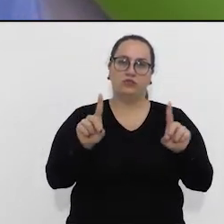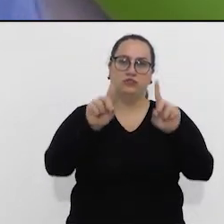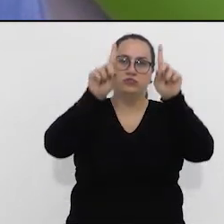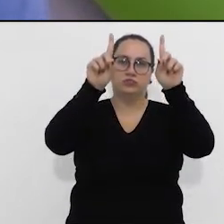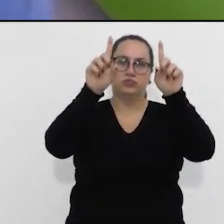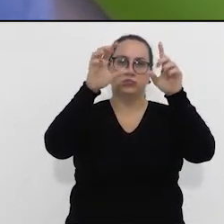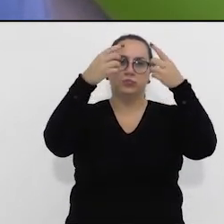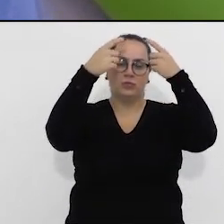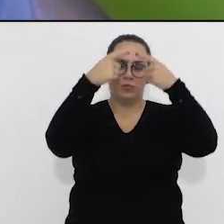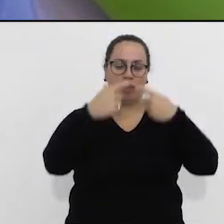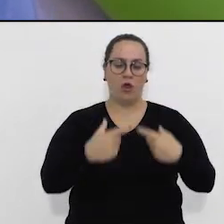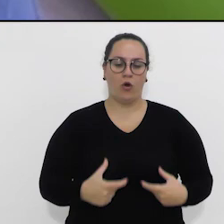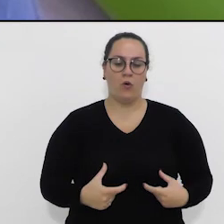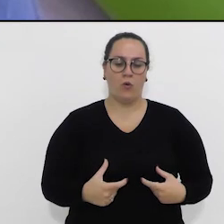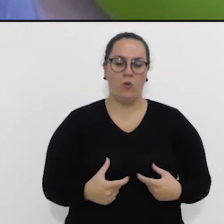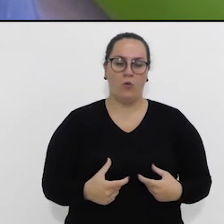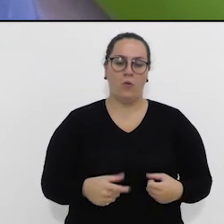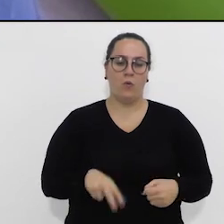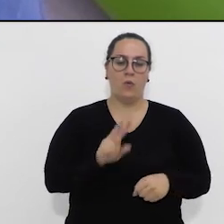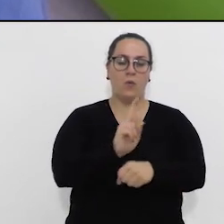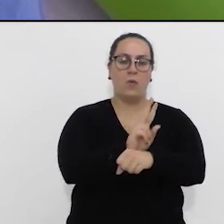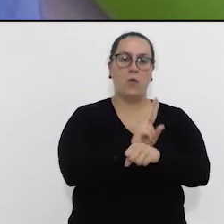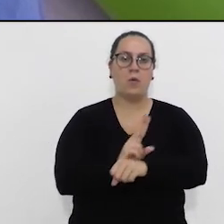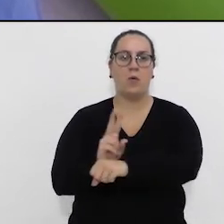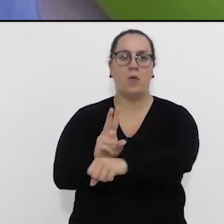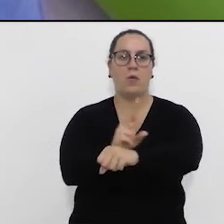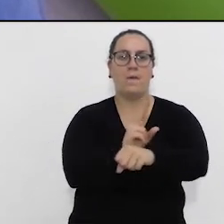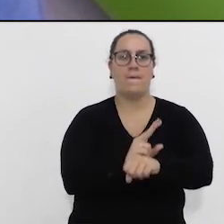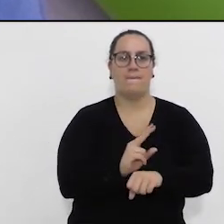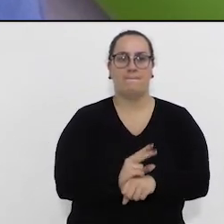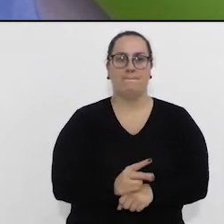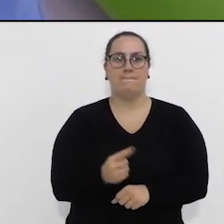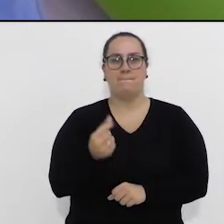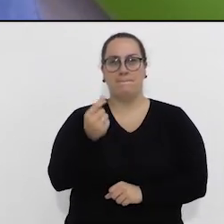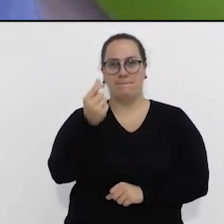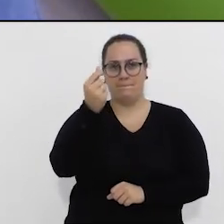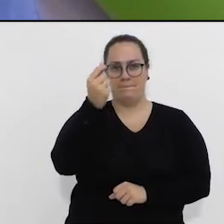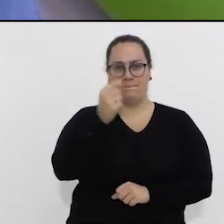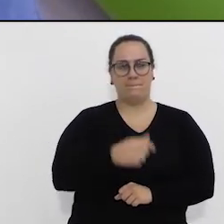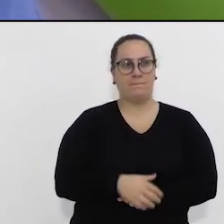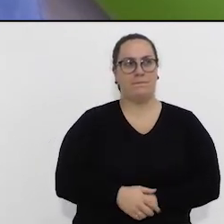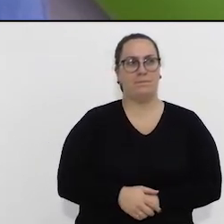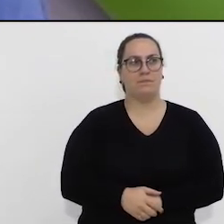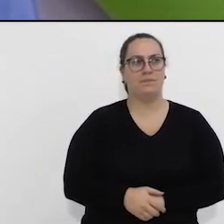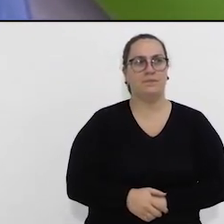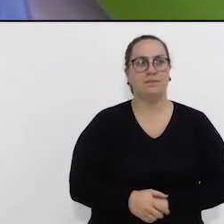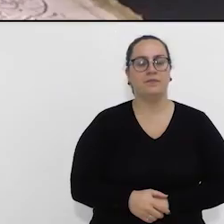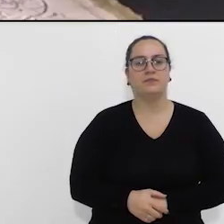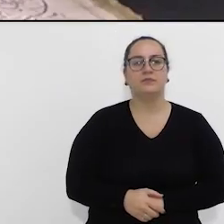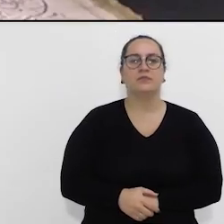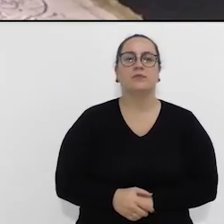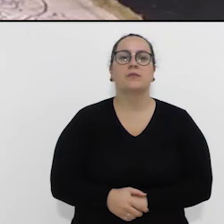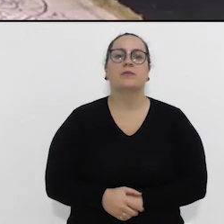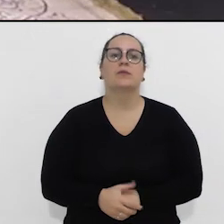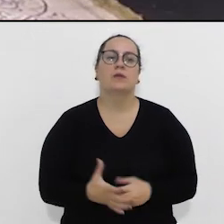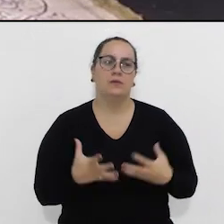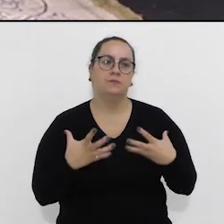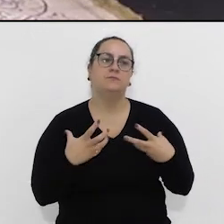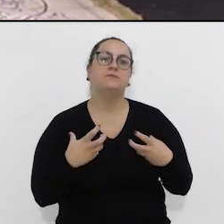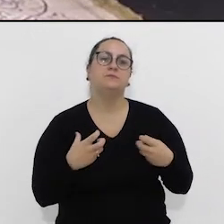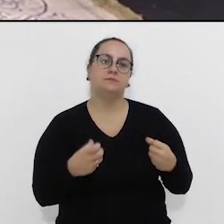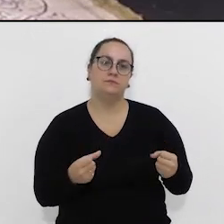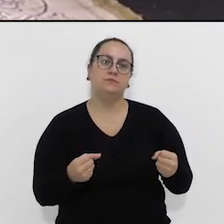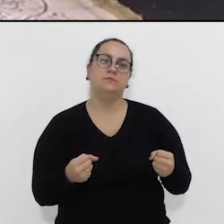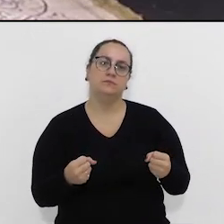humana para manter aquilo no local Então imagina o valor e o custo que dará isso aí sim eu concordo